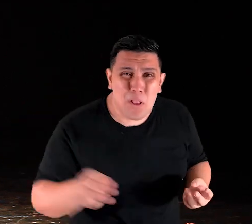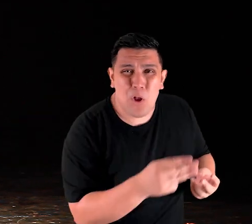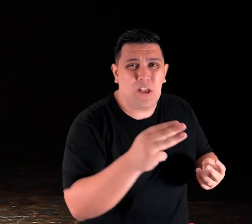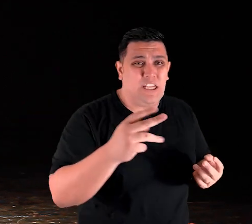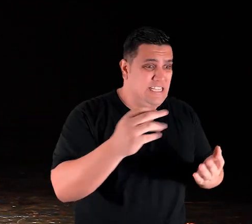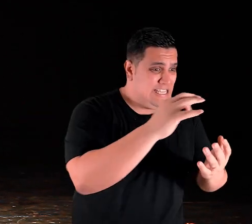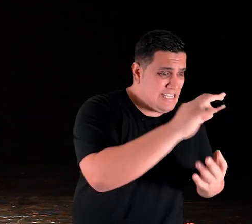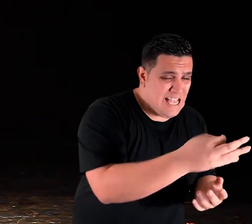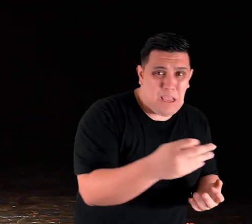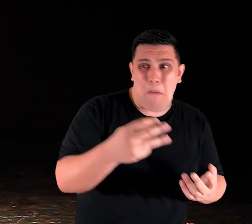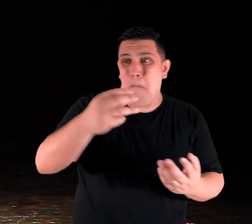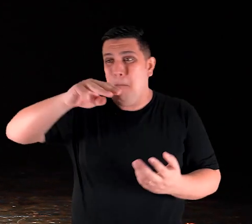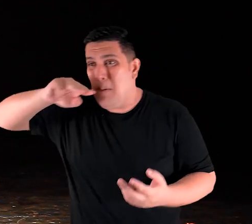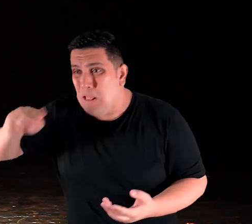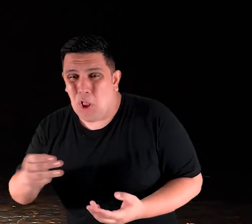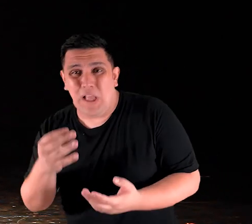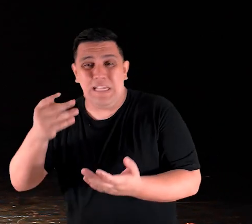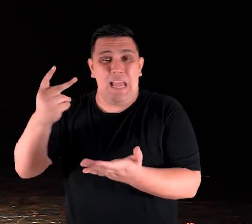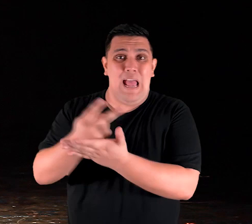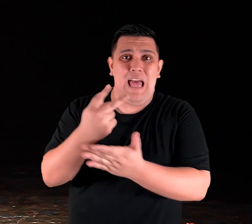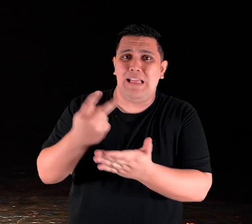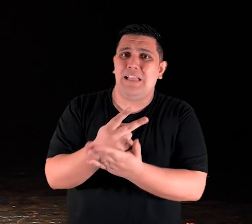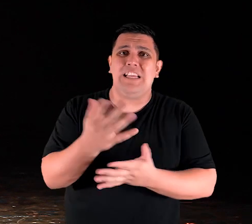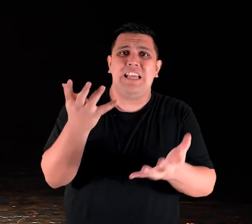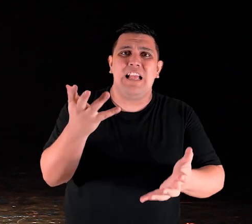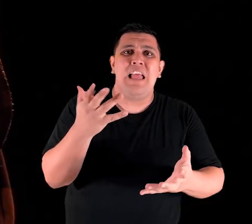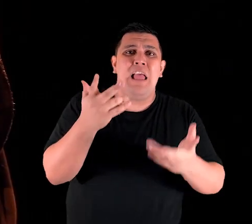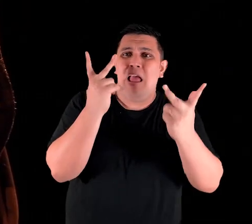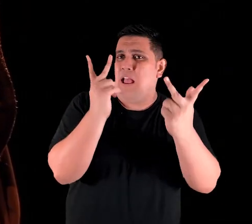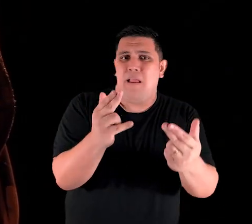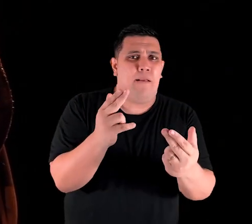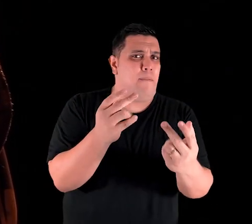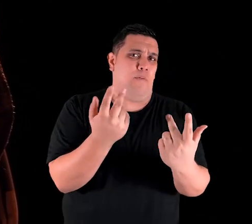erradas, querendo a mesma coisa.